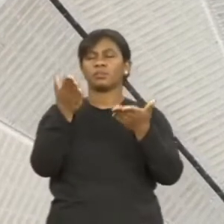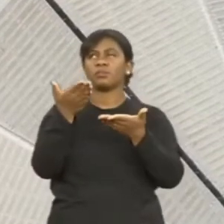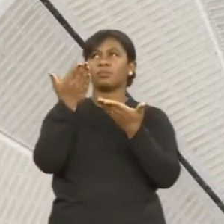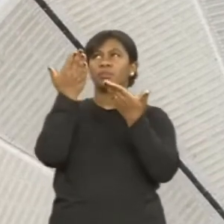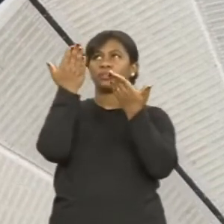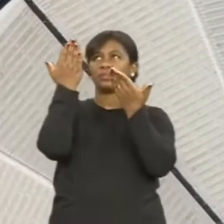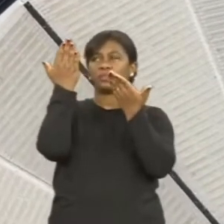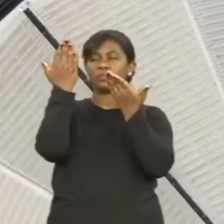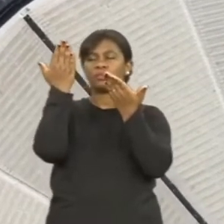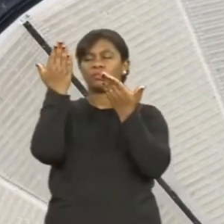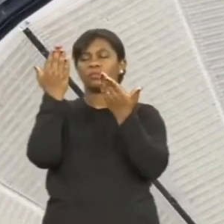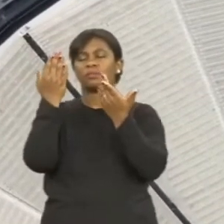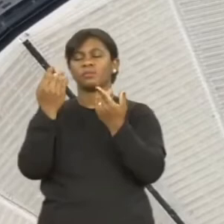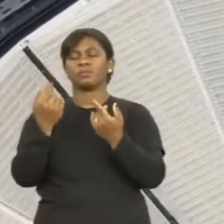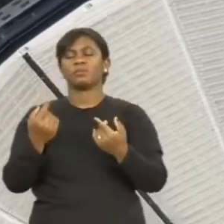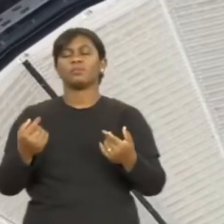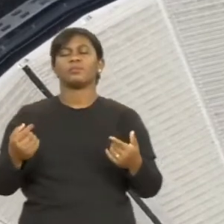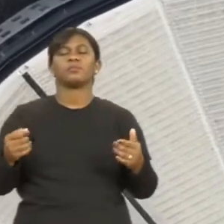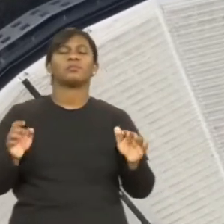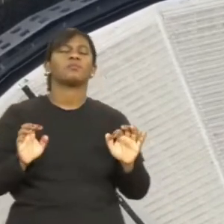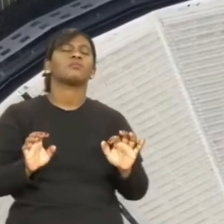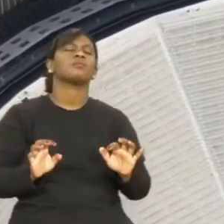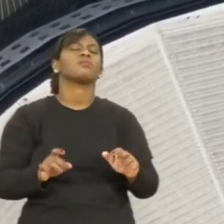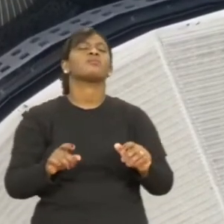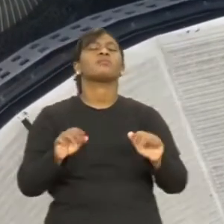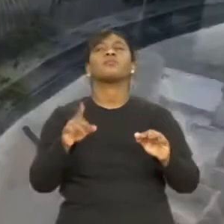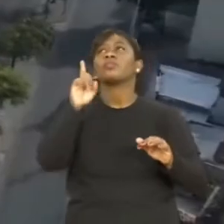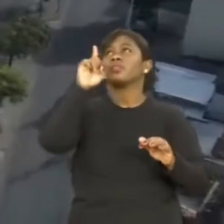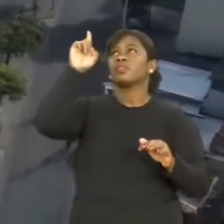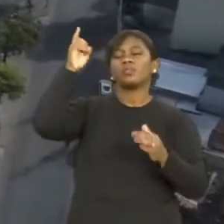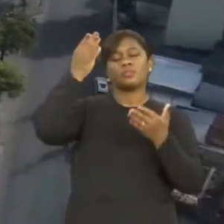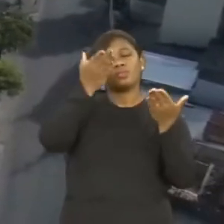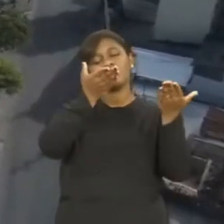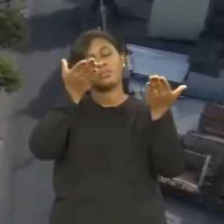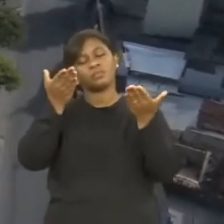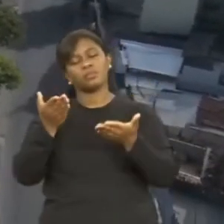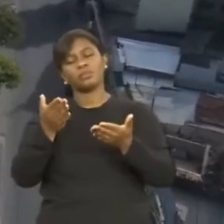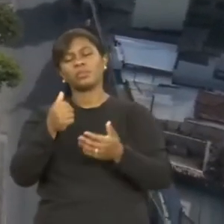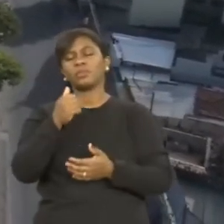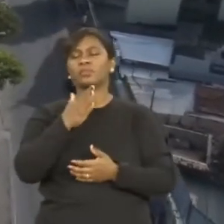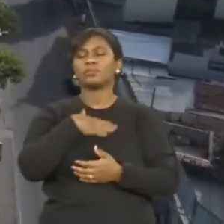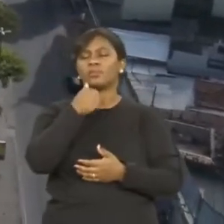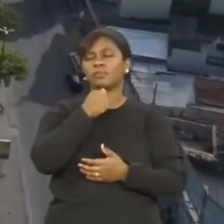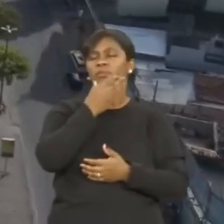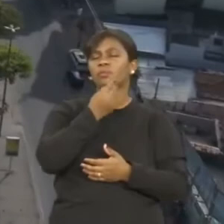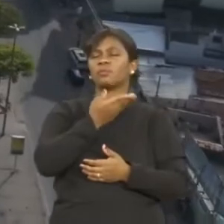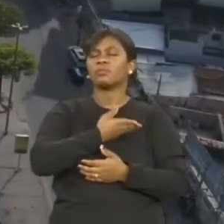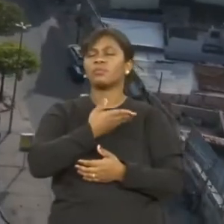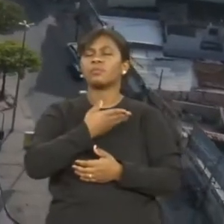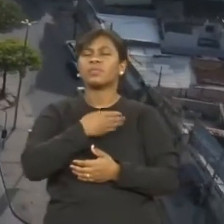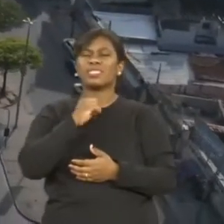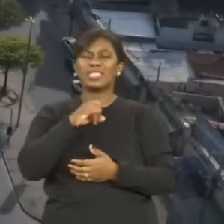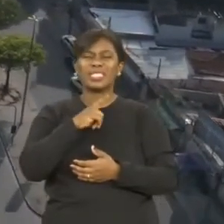tu que estás assentado no trono. Ele está te chamando, minha amiga, meu amigo. Se tinha alguma coisa